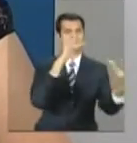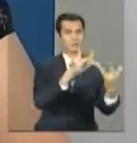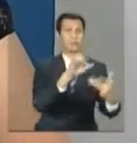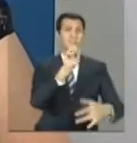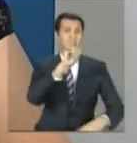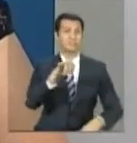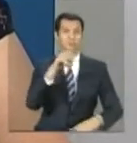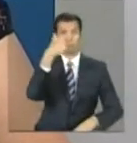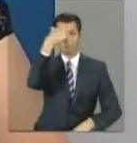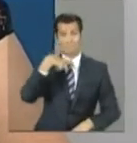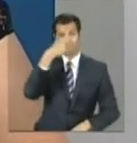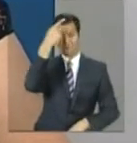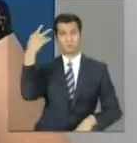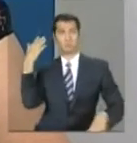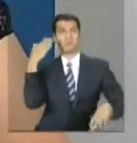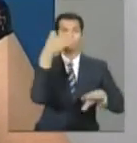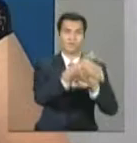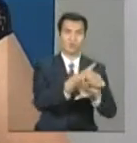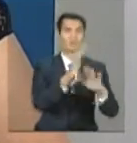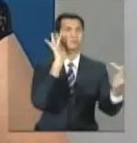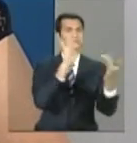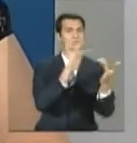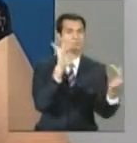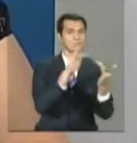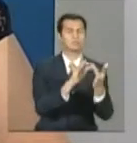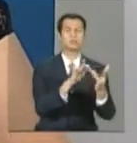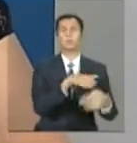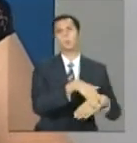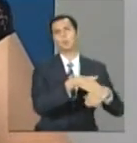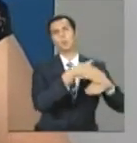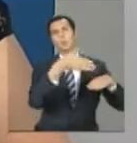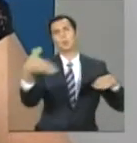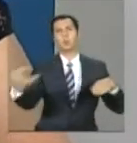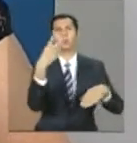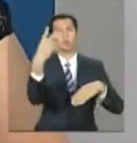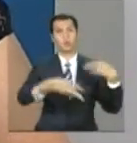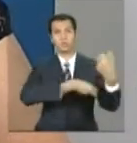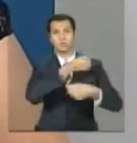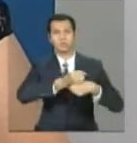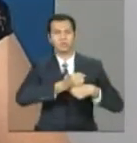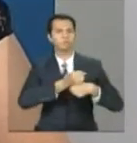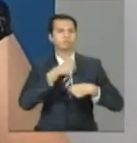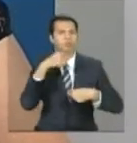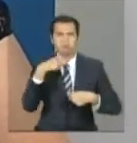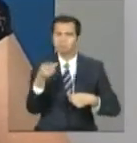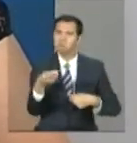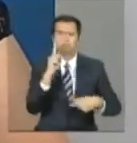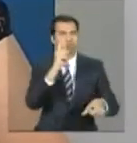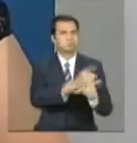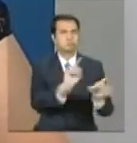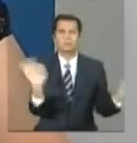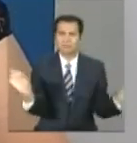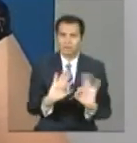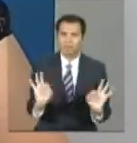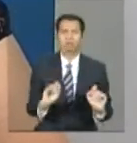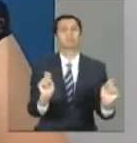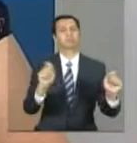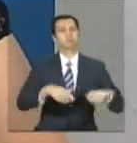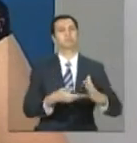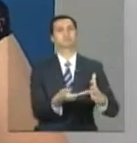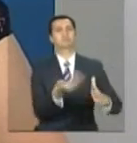tendo aí ocorrido mais do que 48 meses, aí sim ele pode fazer a exclusão do cadastro da família.